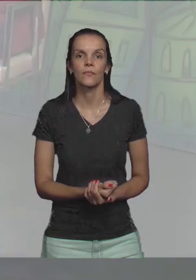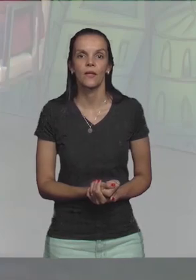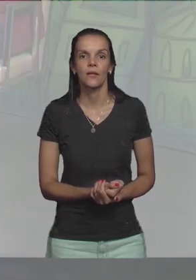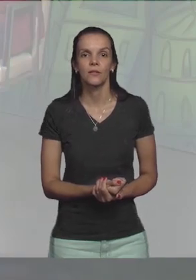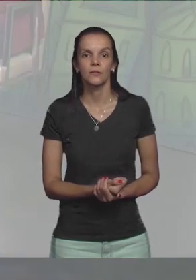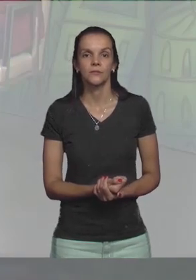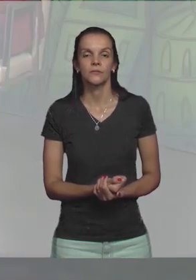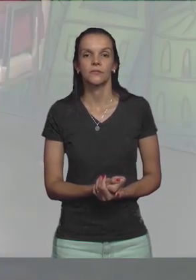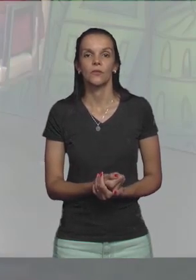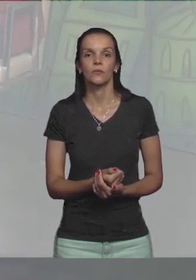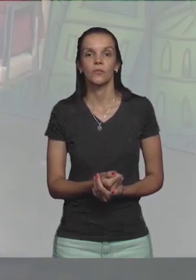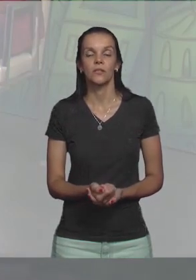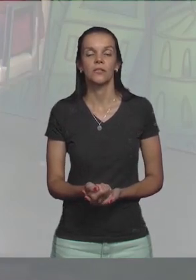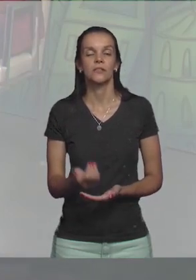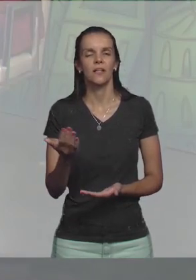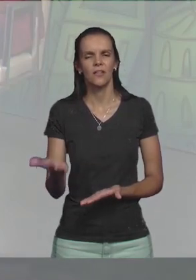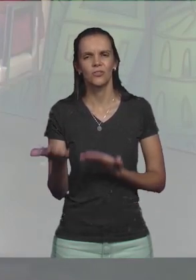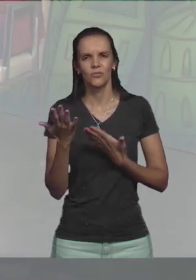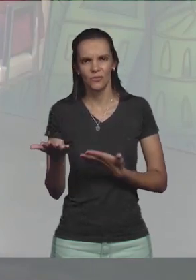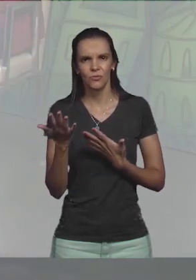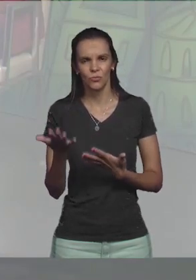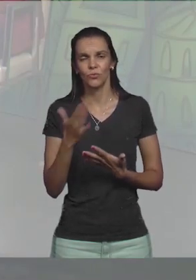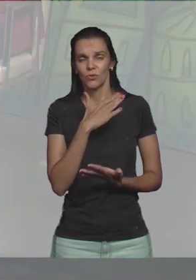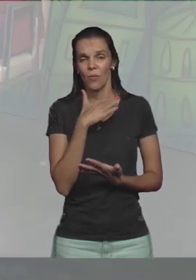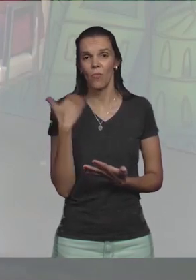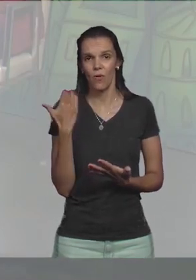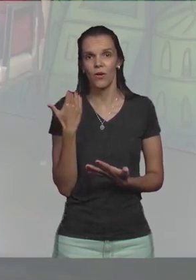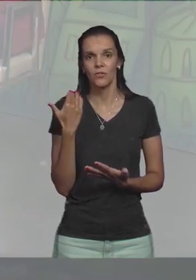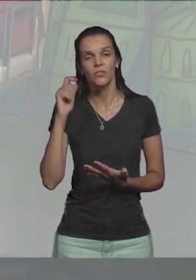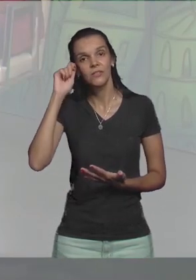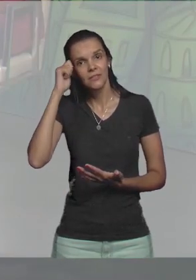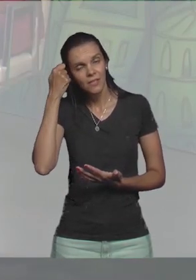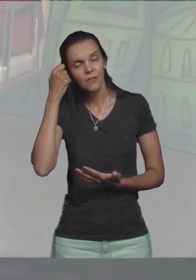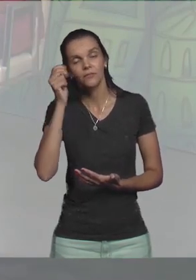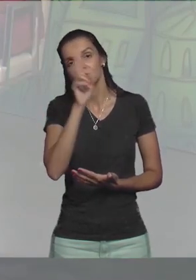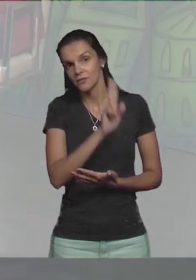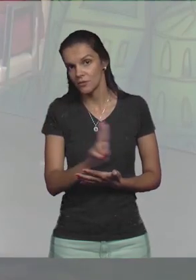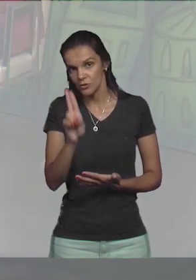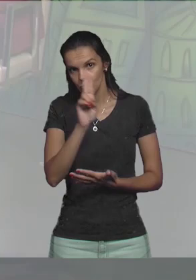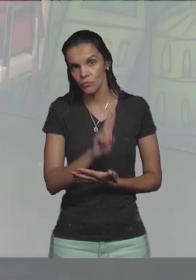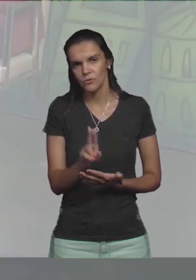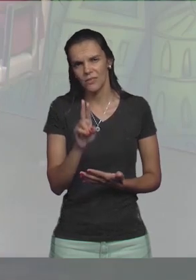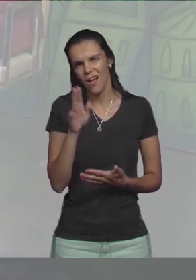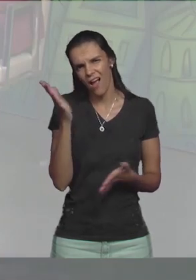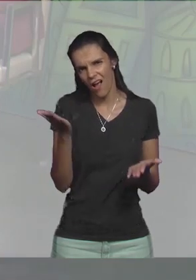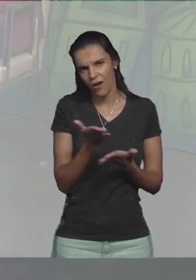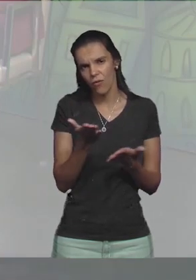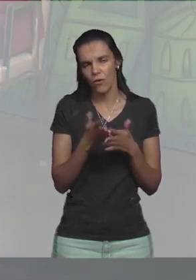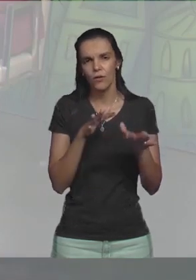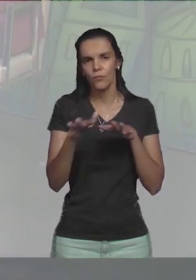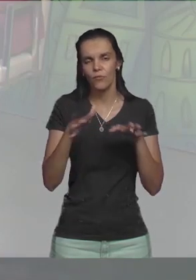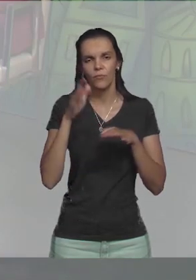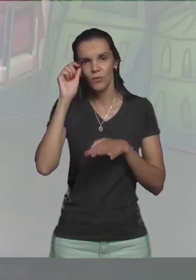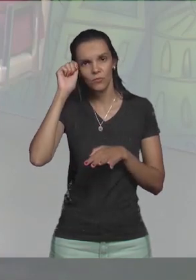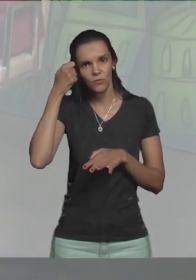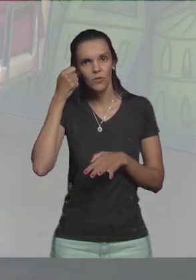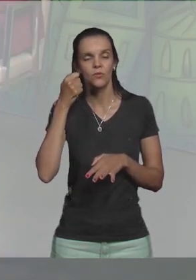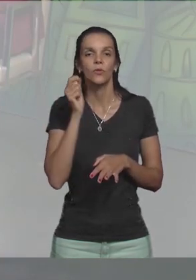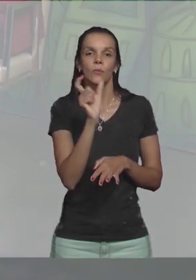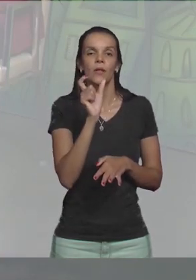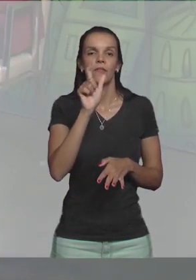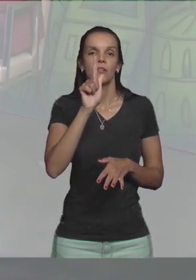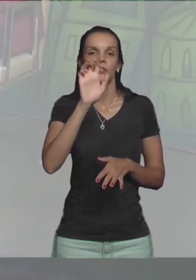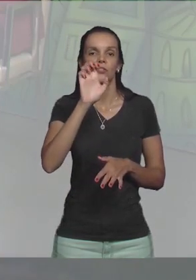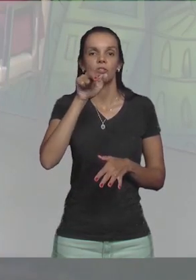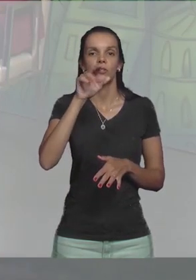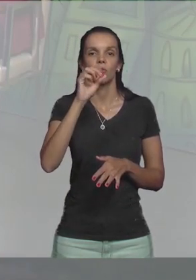A questão do genocídio da juventude negra, enfim, é um termo que tem sido usado há pouco tempo pelo movimento negro, né, o termo